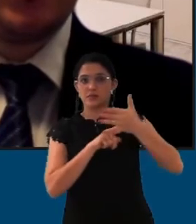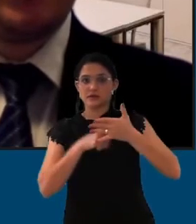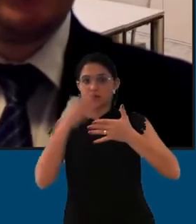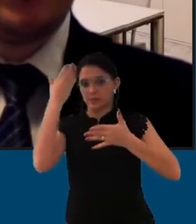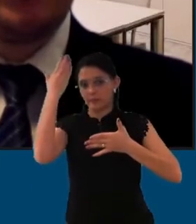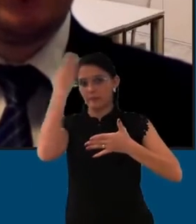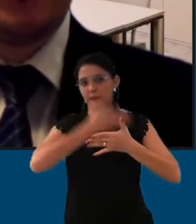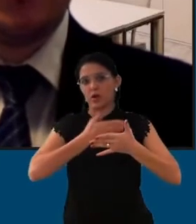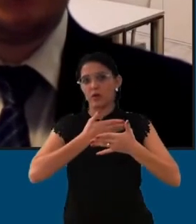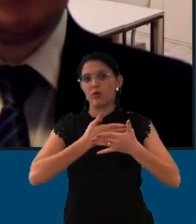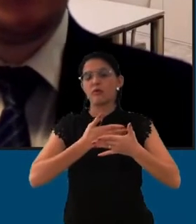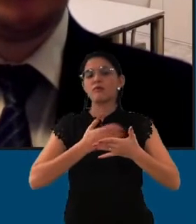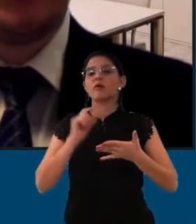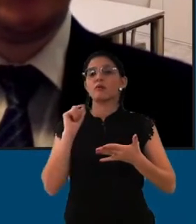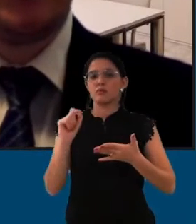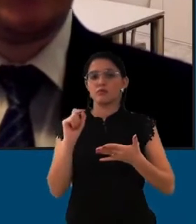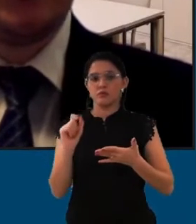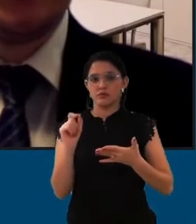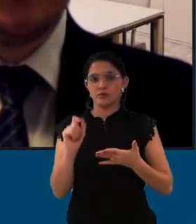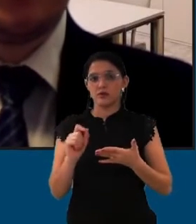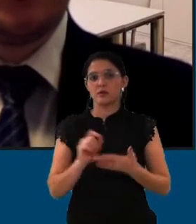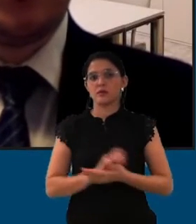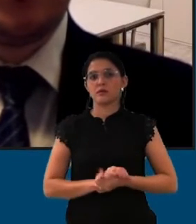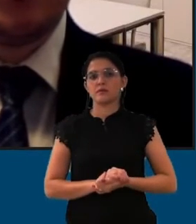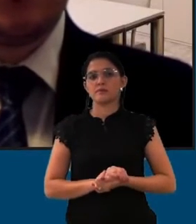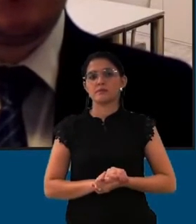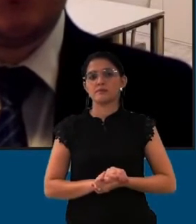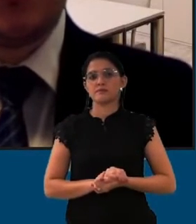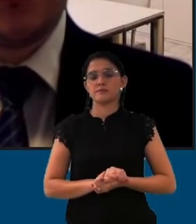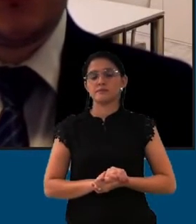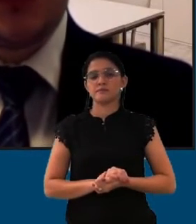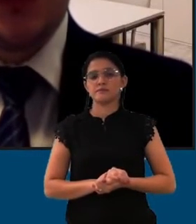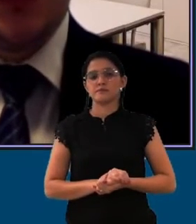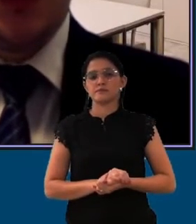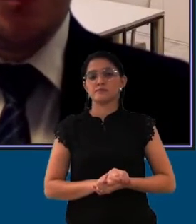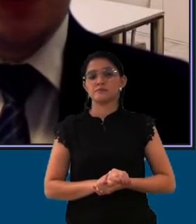a apresentação do